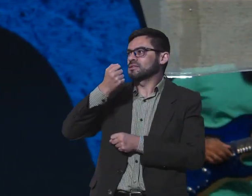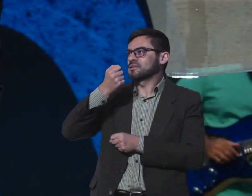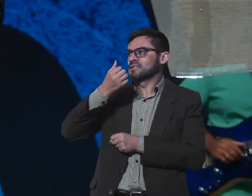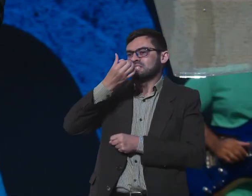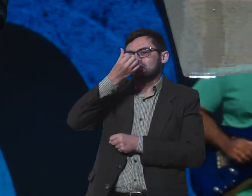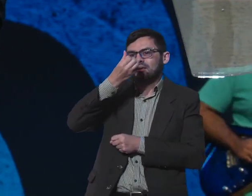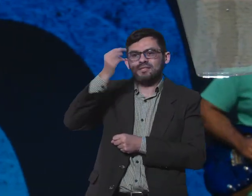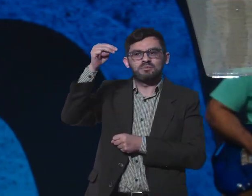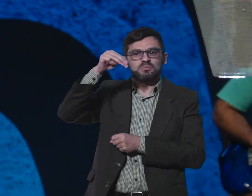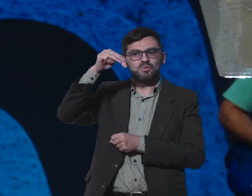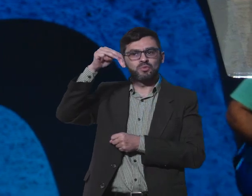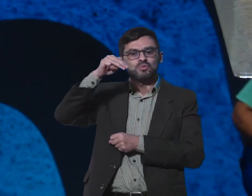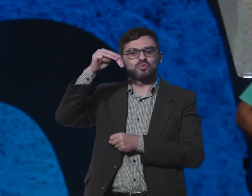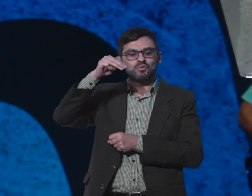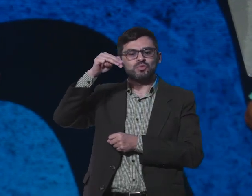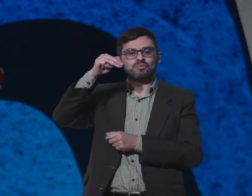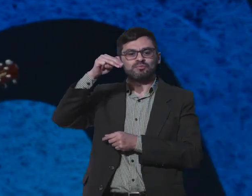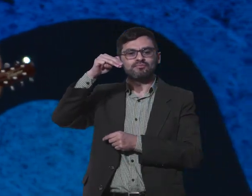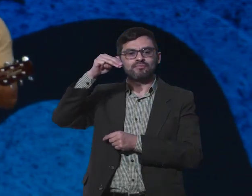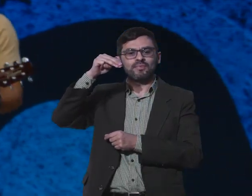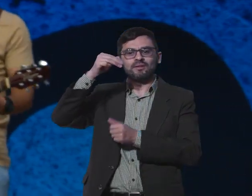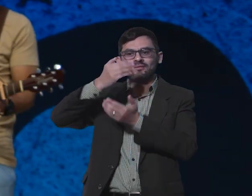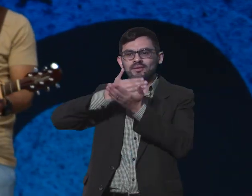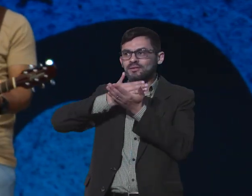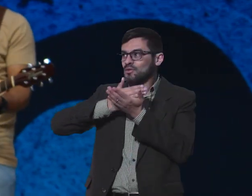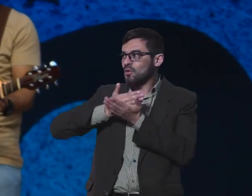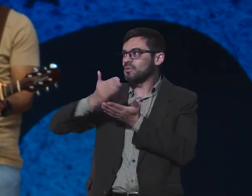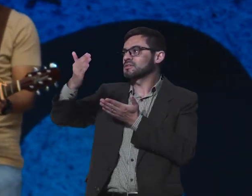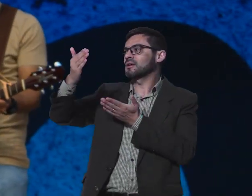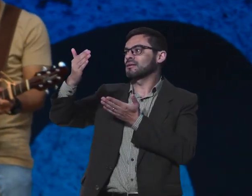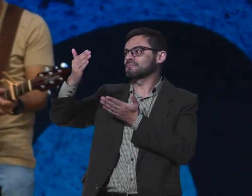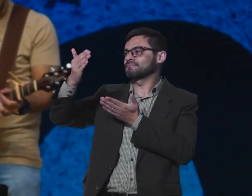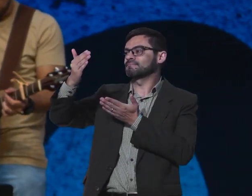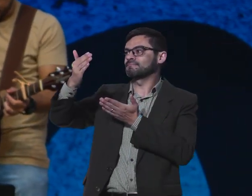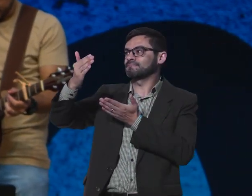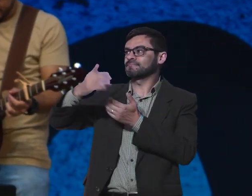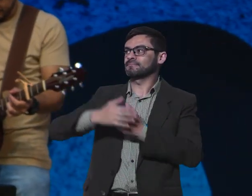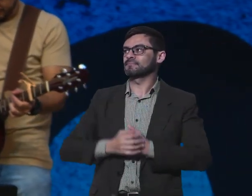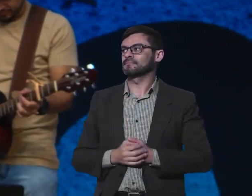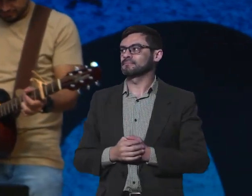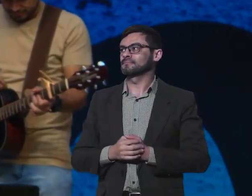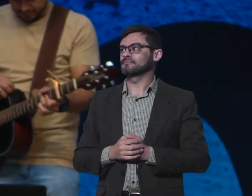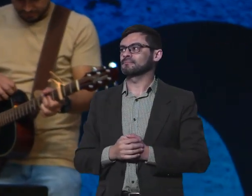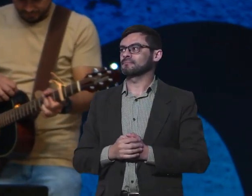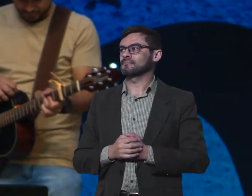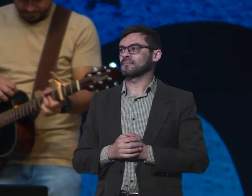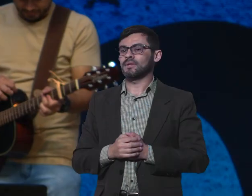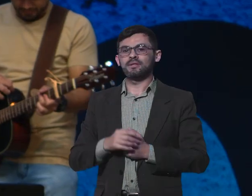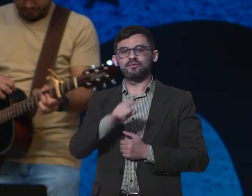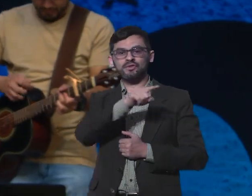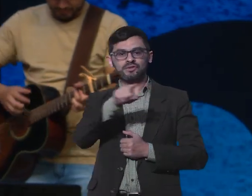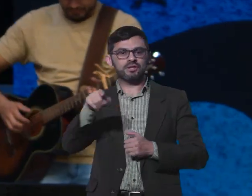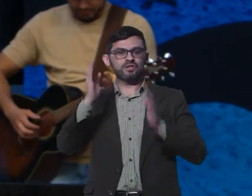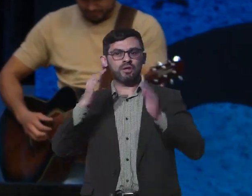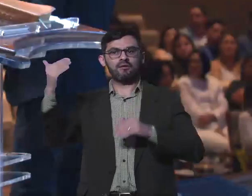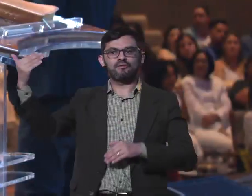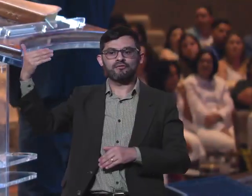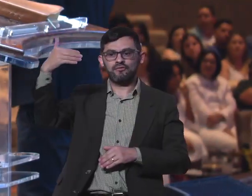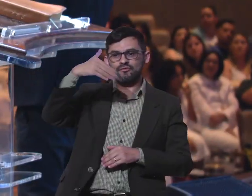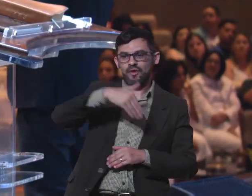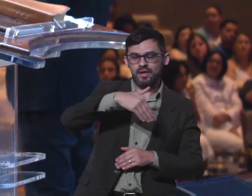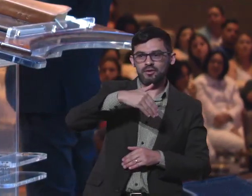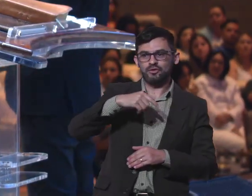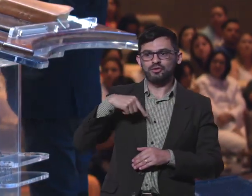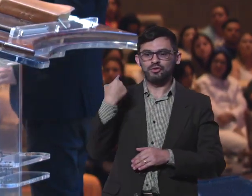6 minutos vai se iniciar. E para você que já veio aqui, a